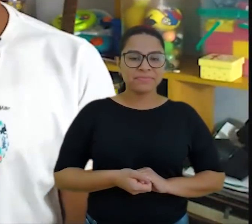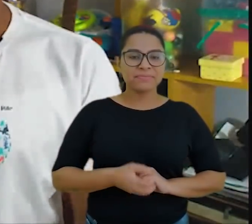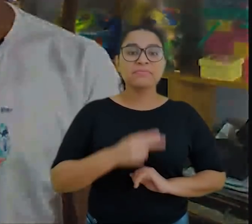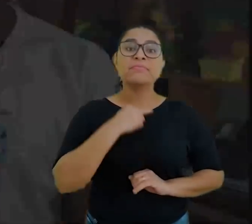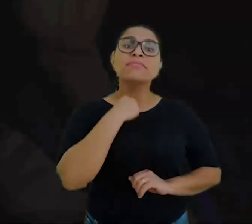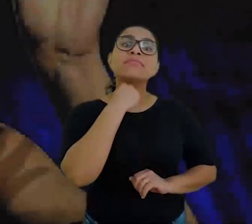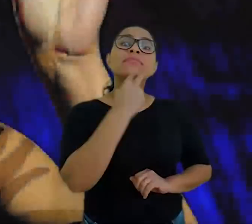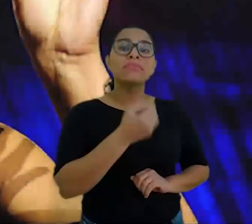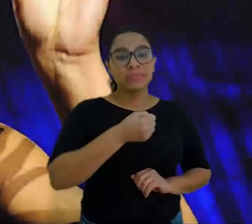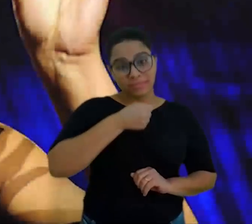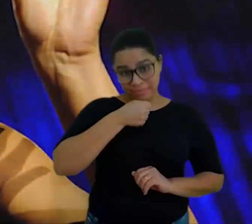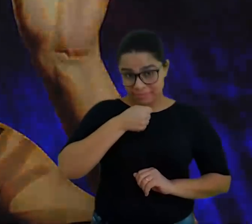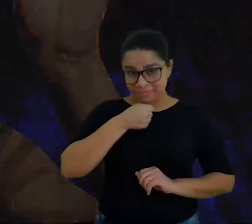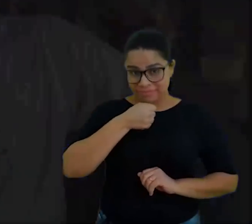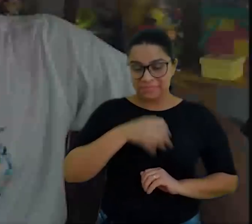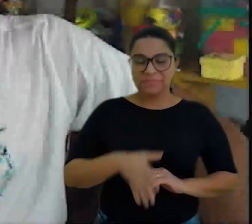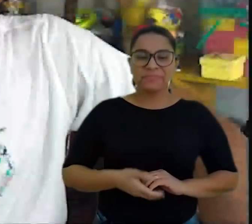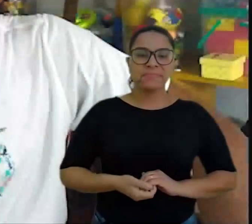e vocal.